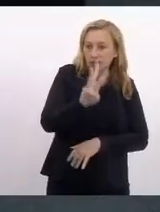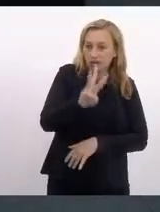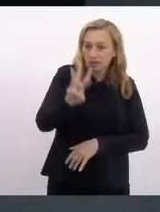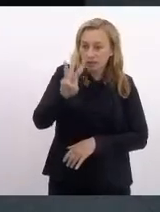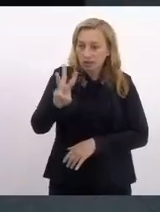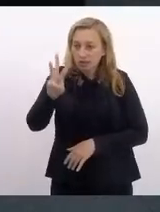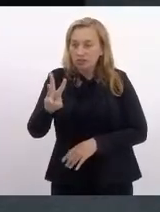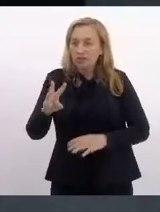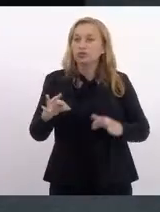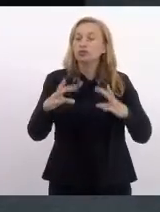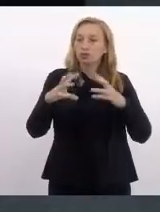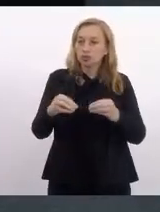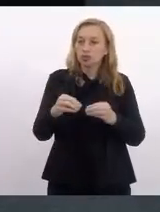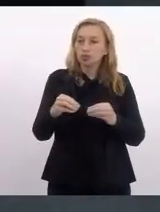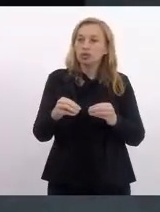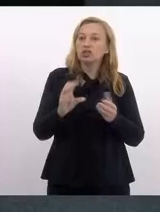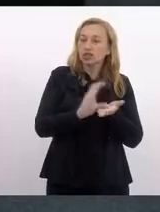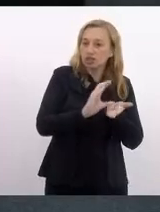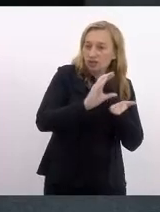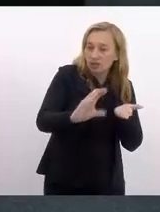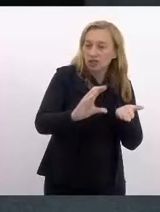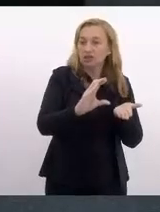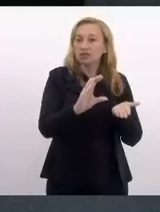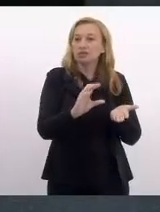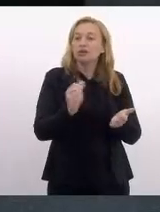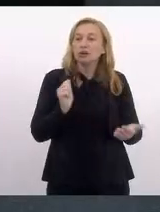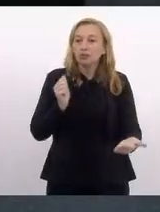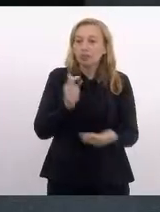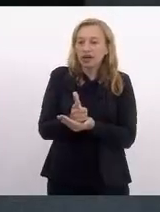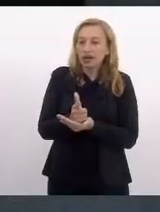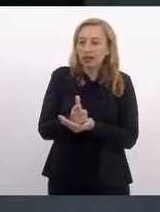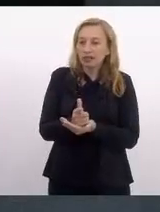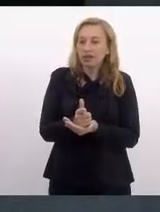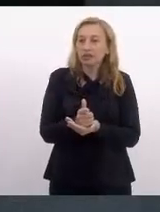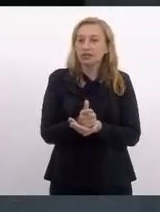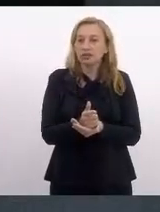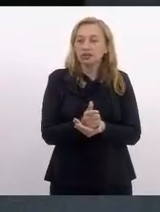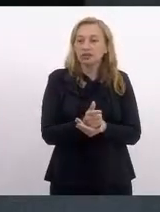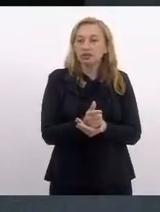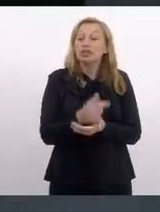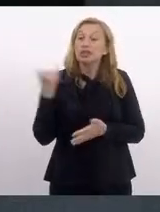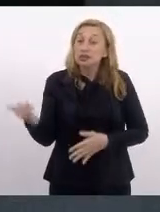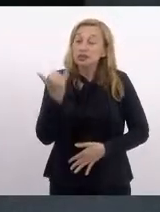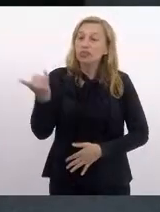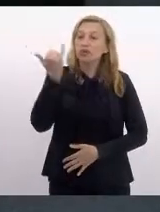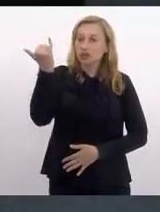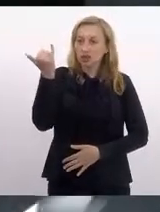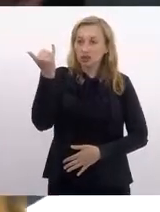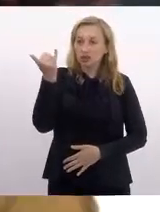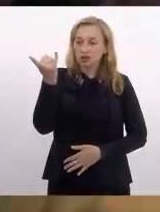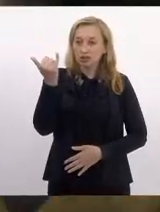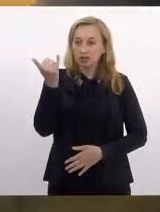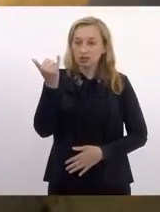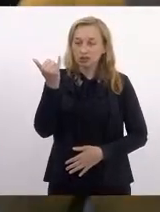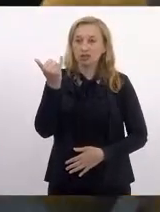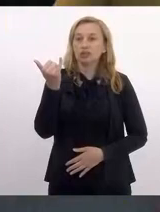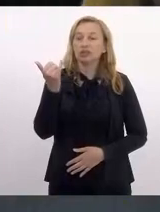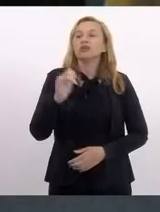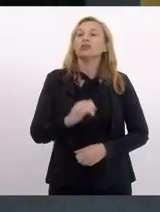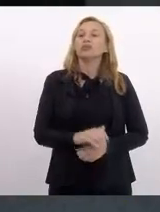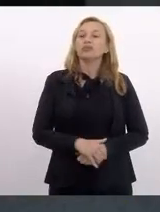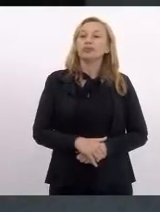receitas e transferências para o pagamento desse desse importante auxílio para nossa população